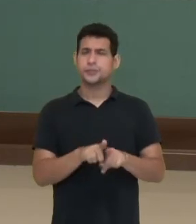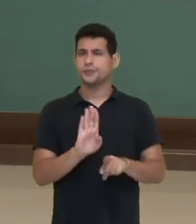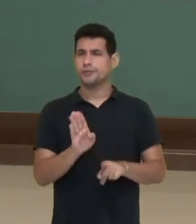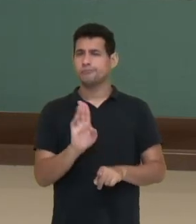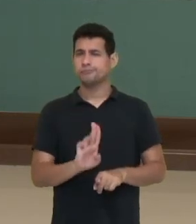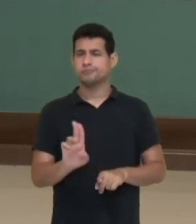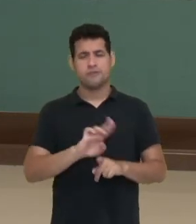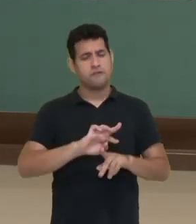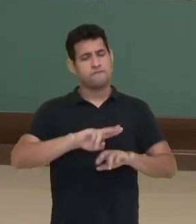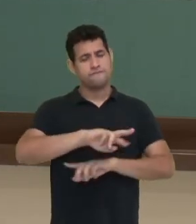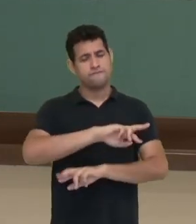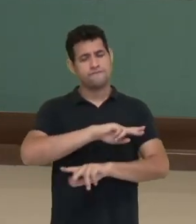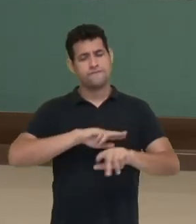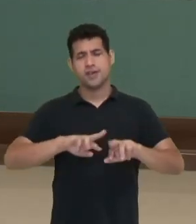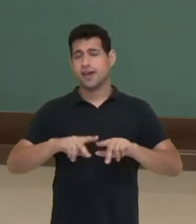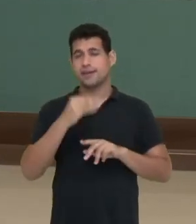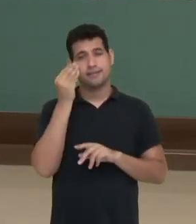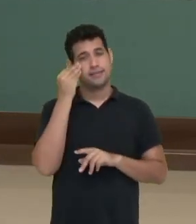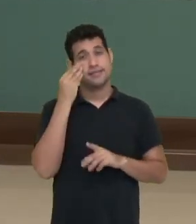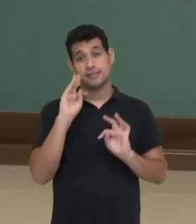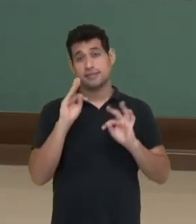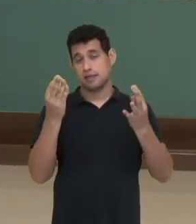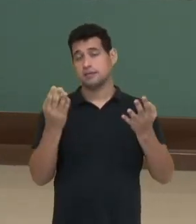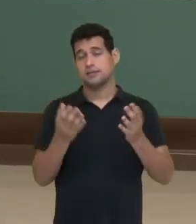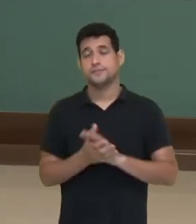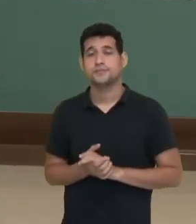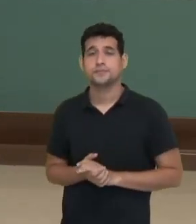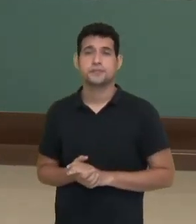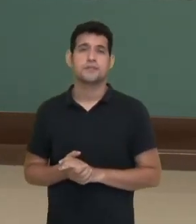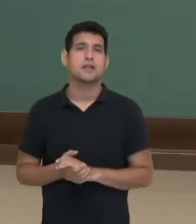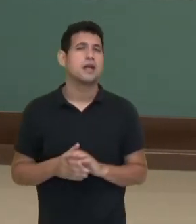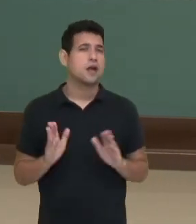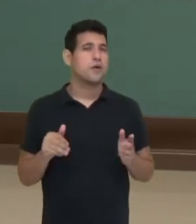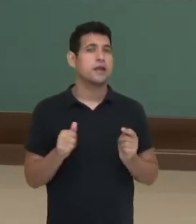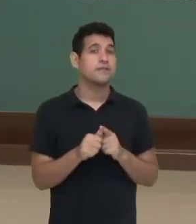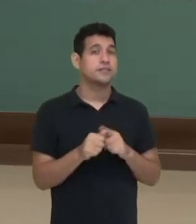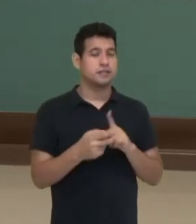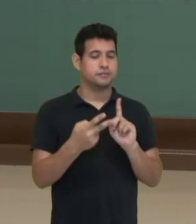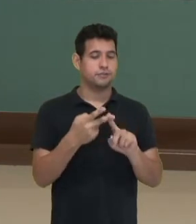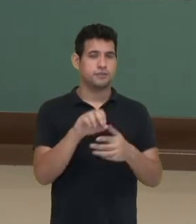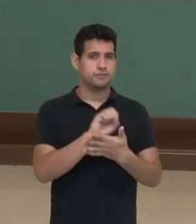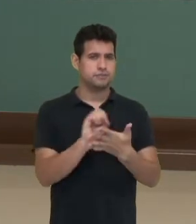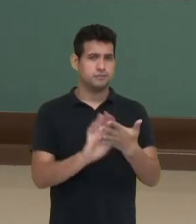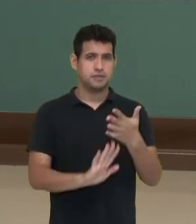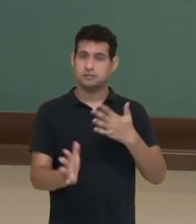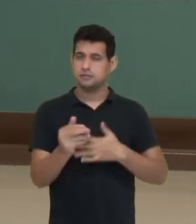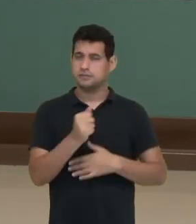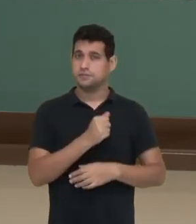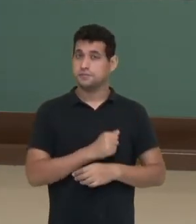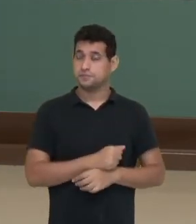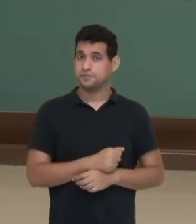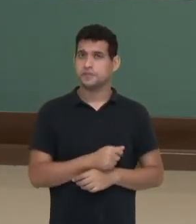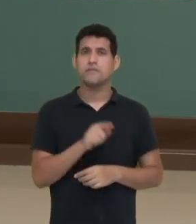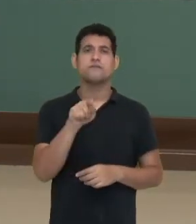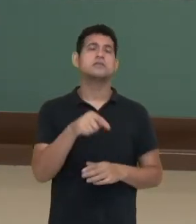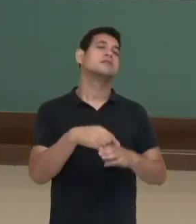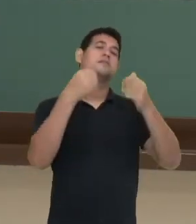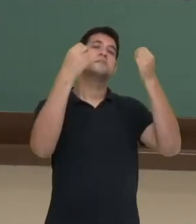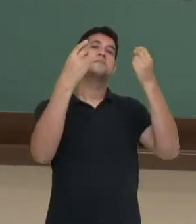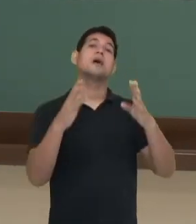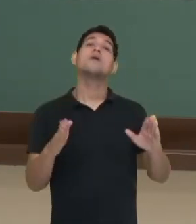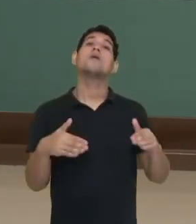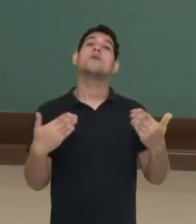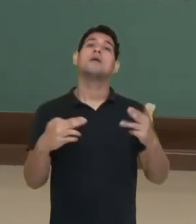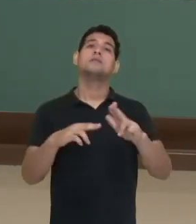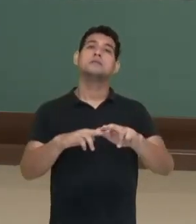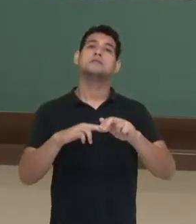usavam diversas táticas para isso, tá? Vamos para a nossa próxima atividade? Explique qual o